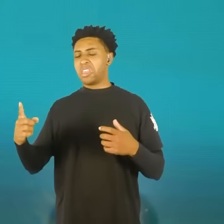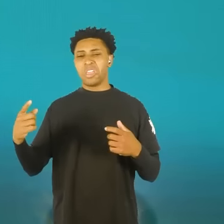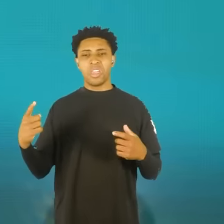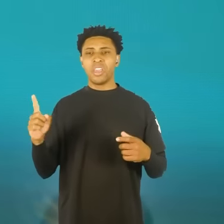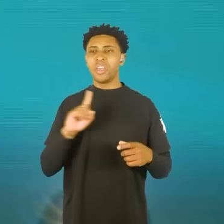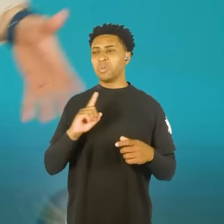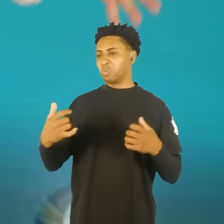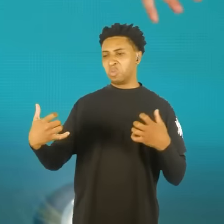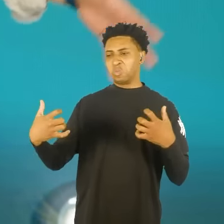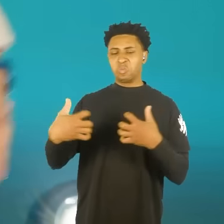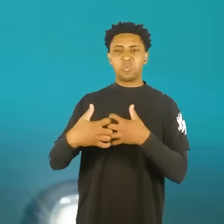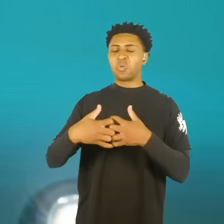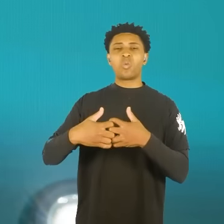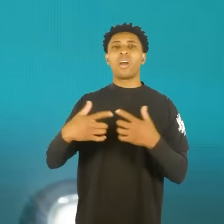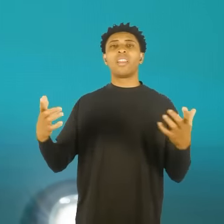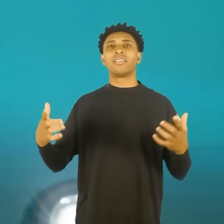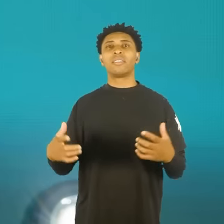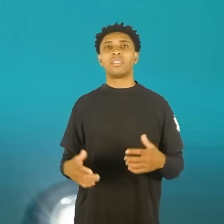você é? Desculpa, você é um filho do diabo.